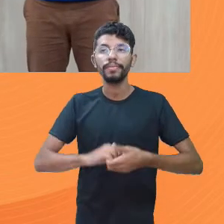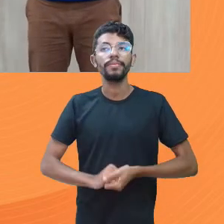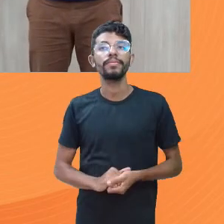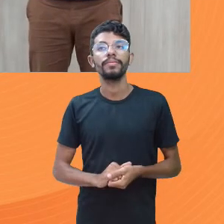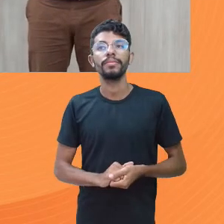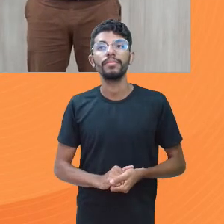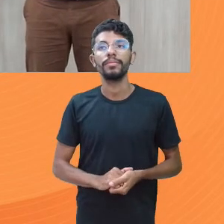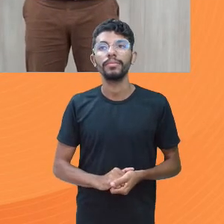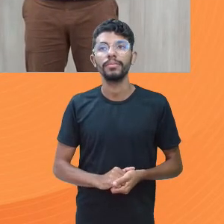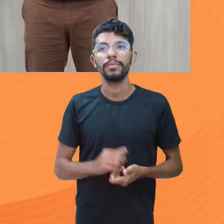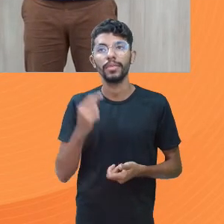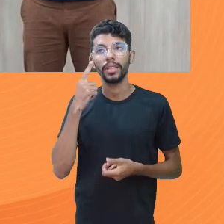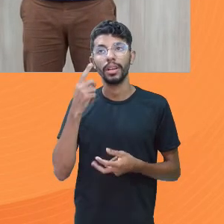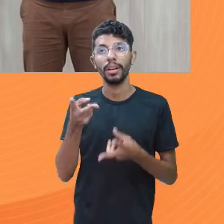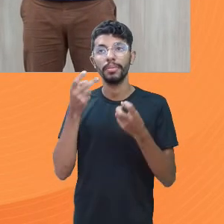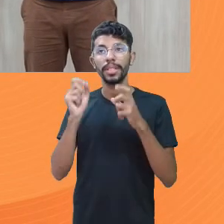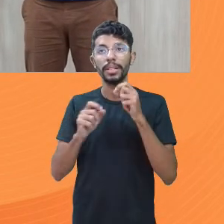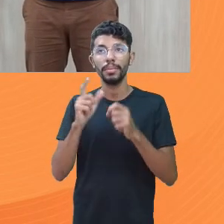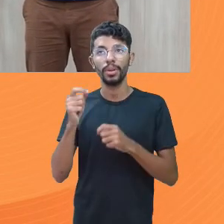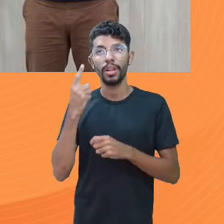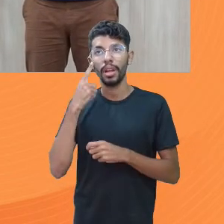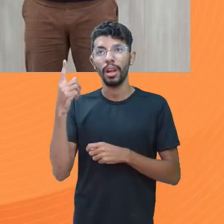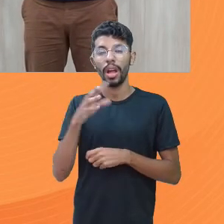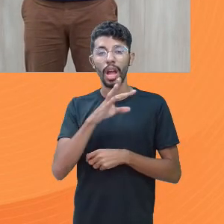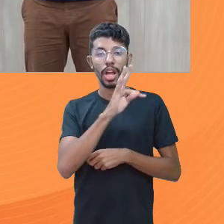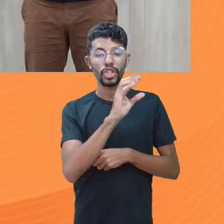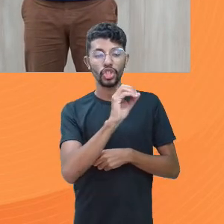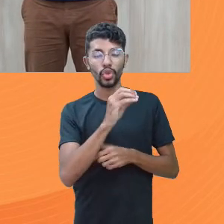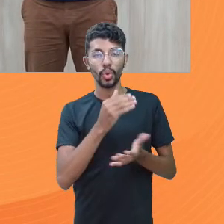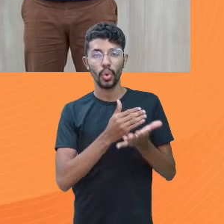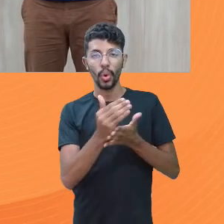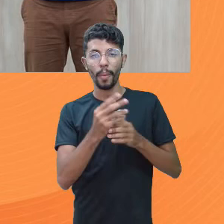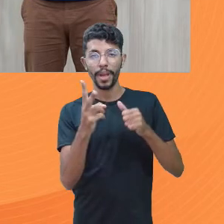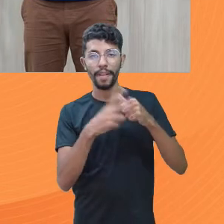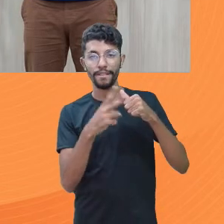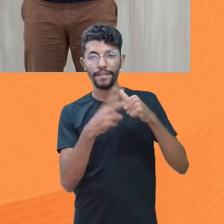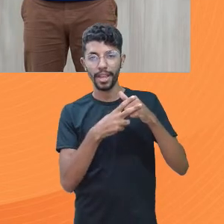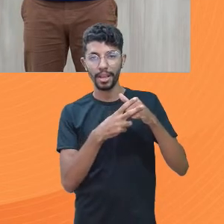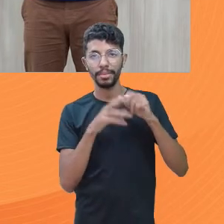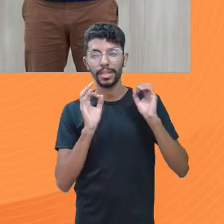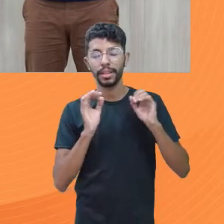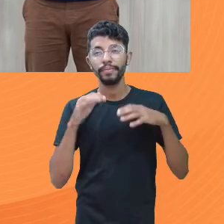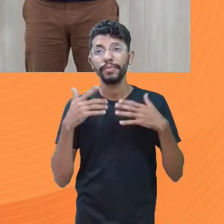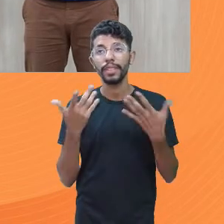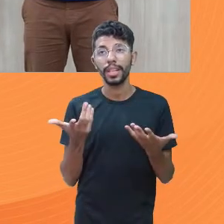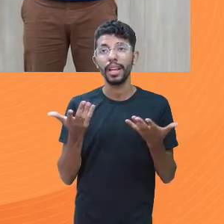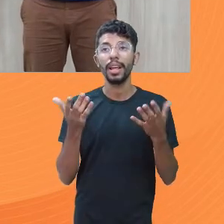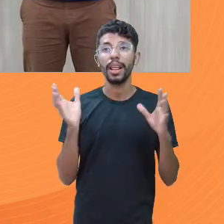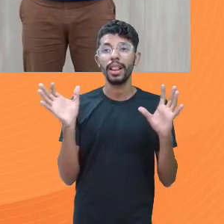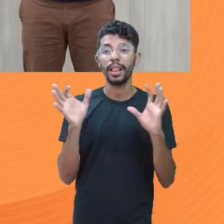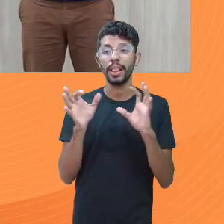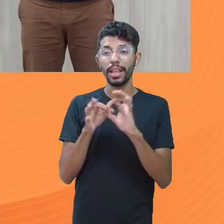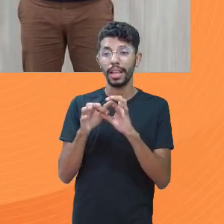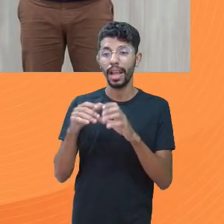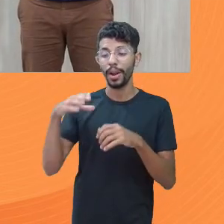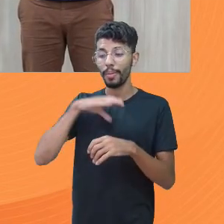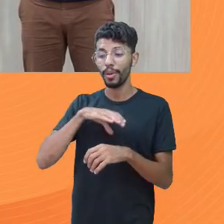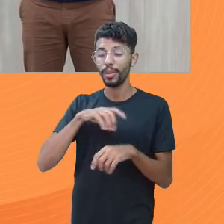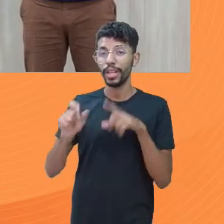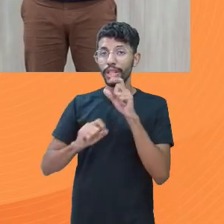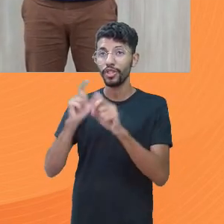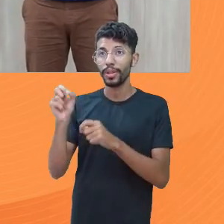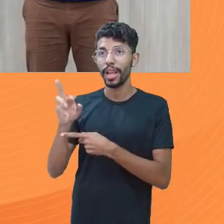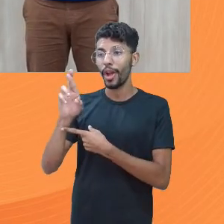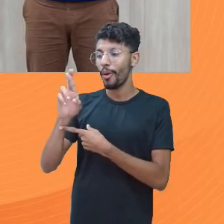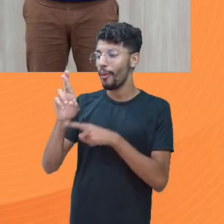bem, perceba que esse to, no final, no começo do verbo, o to, o to, ele é equivalente em português ao R